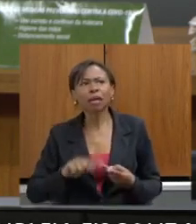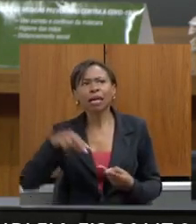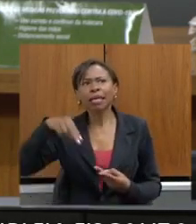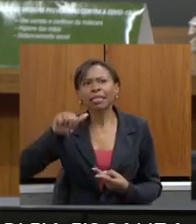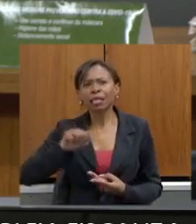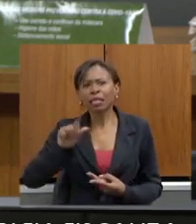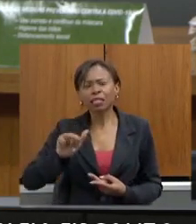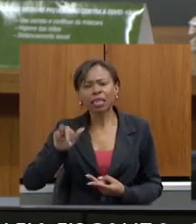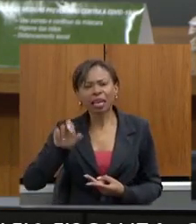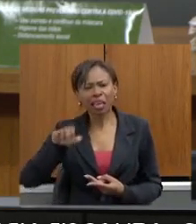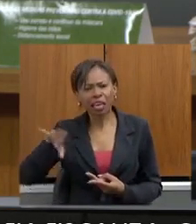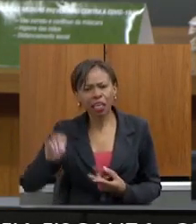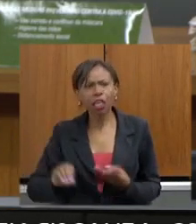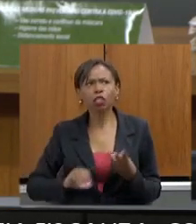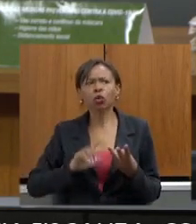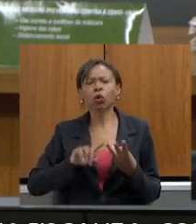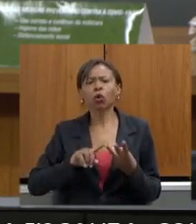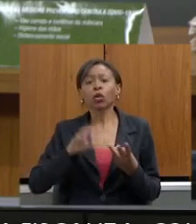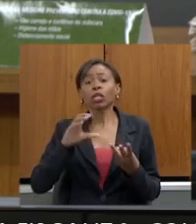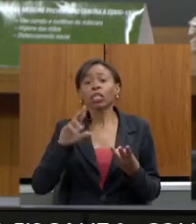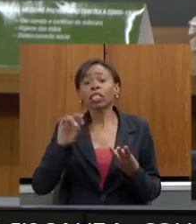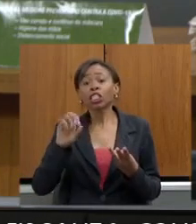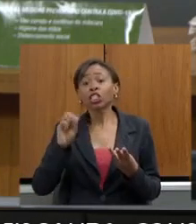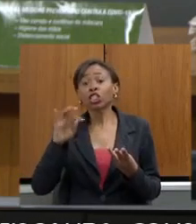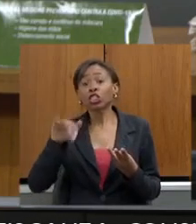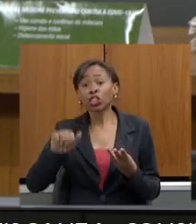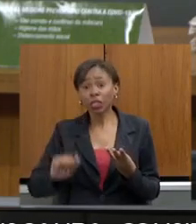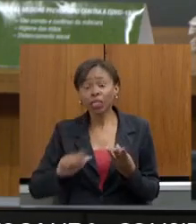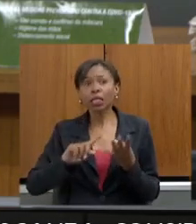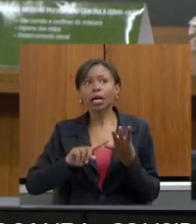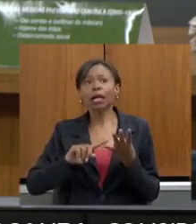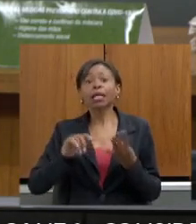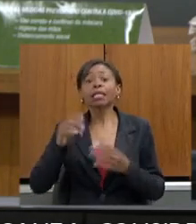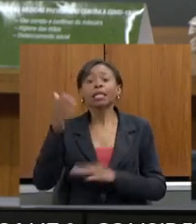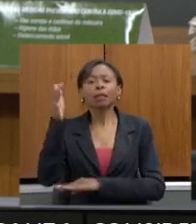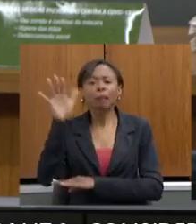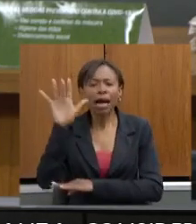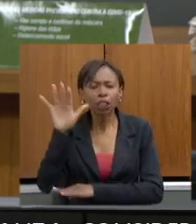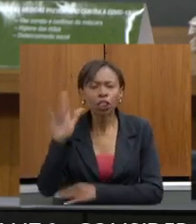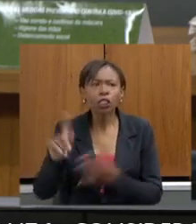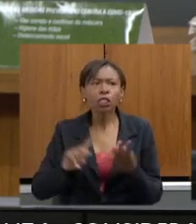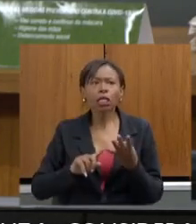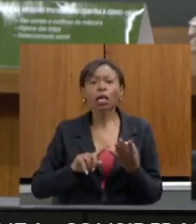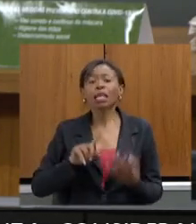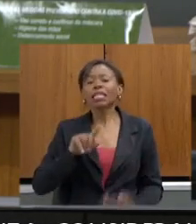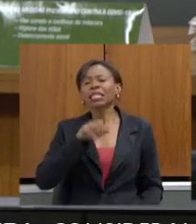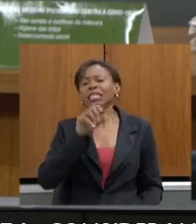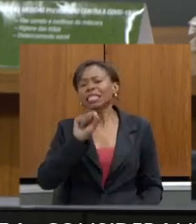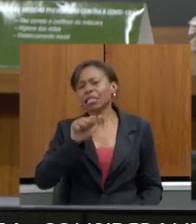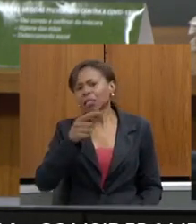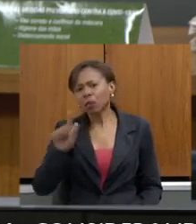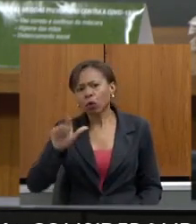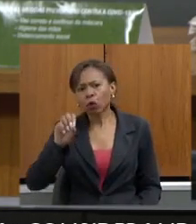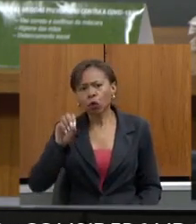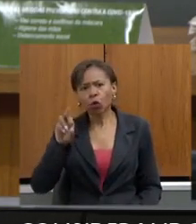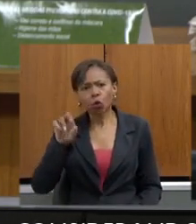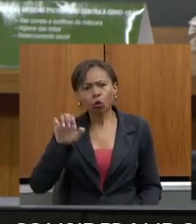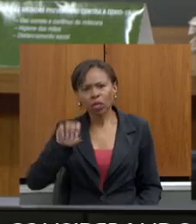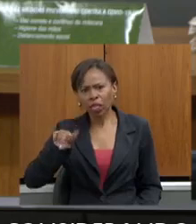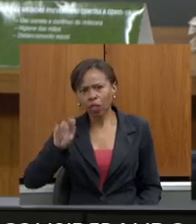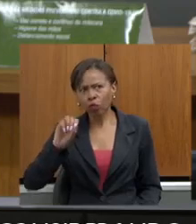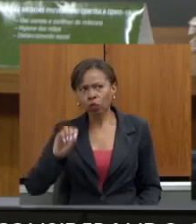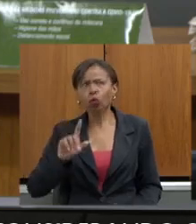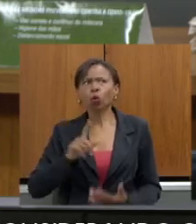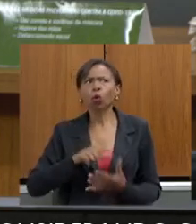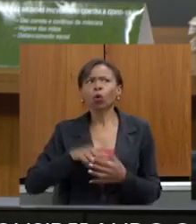um anexo da Delegacia Regional de Ipatinga a BH de São Lourenço Carmo de Minas uma nova